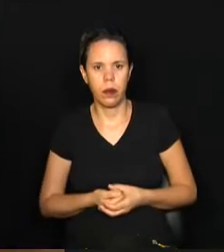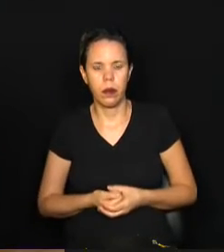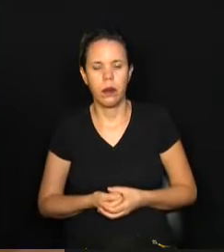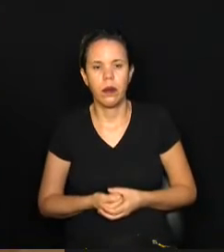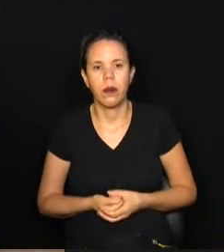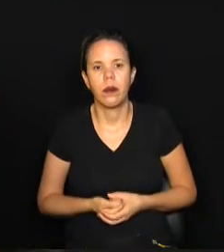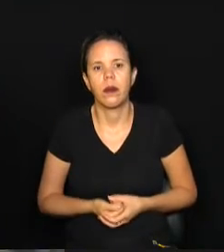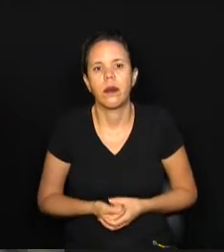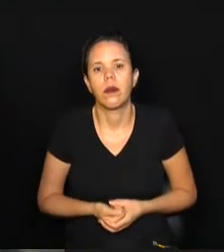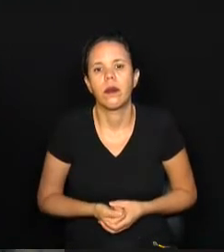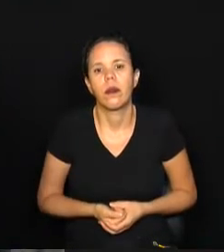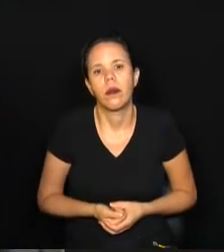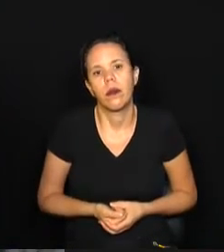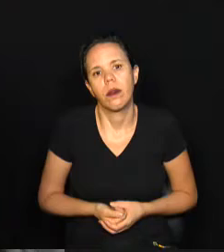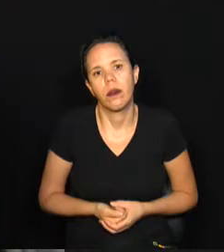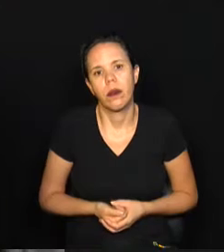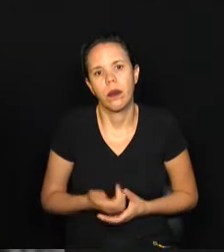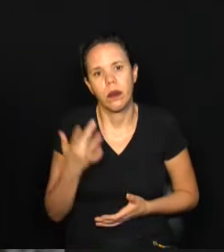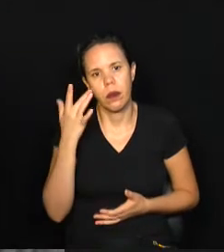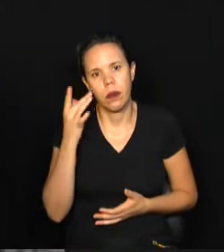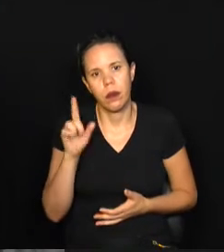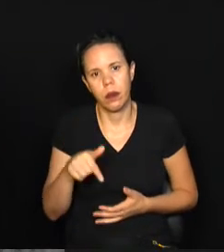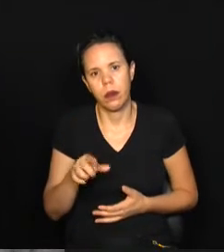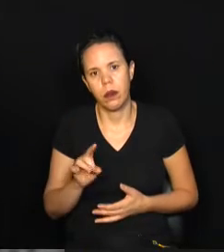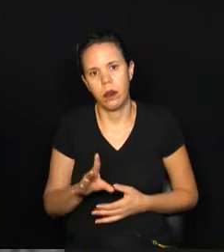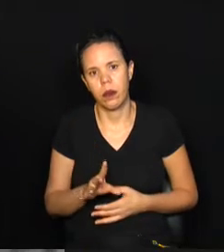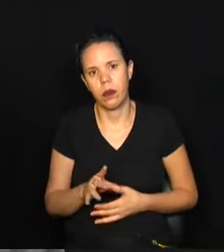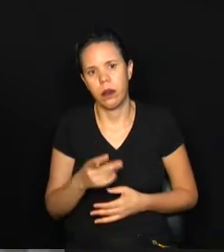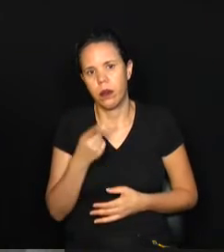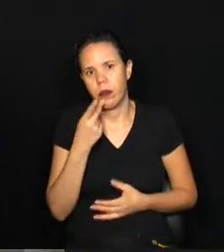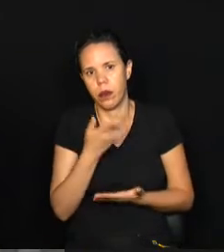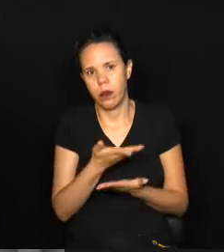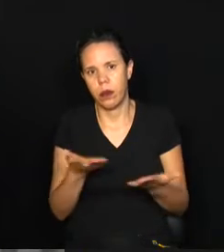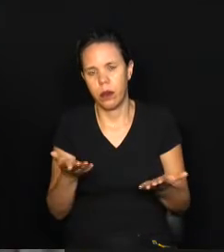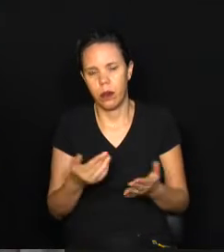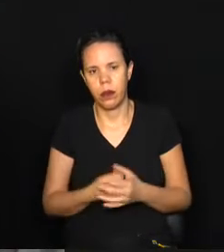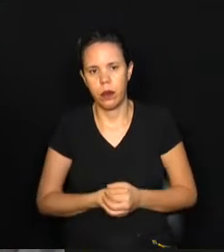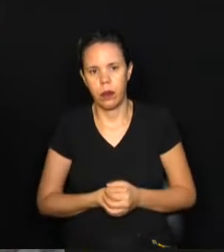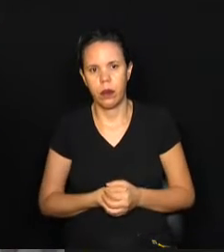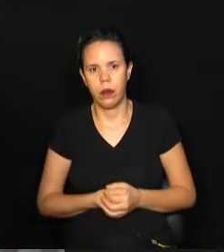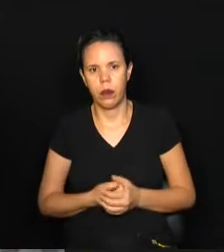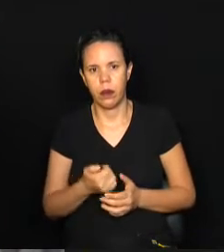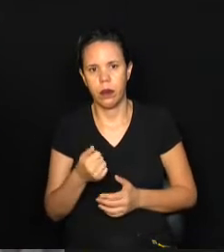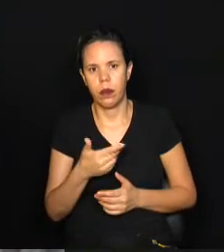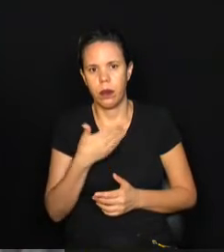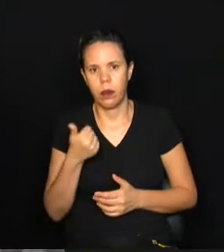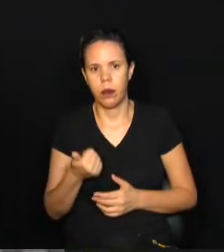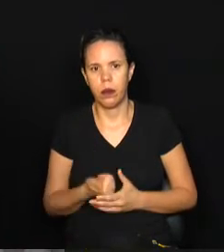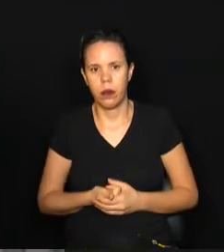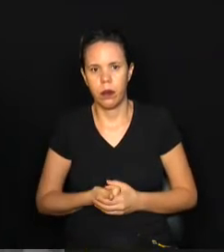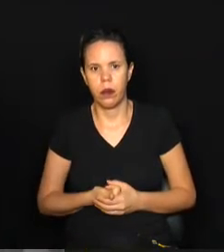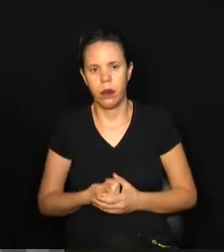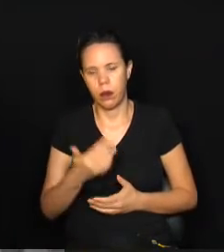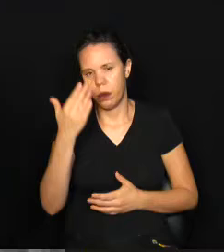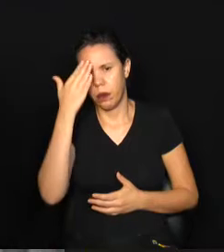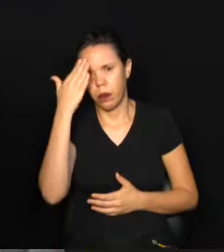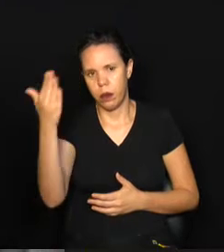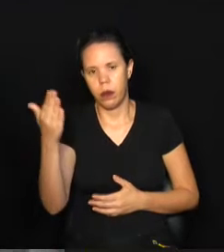E eu acho que por aí, o professor pode falar mais um pouquinho melhor. Tá? Eu